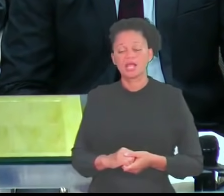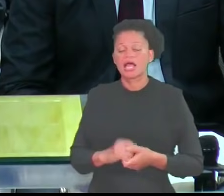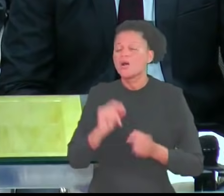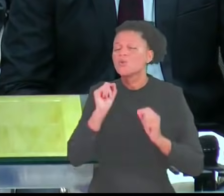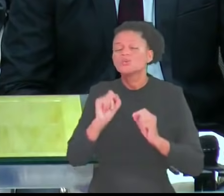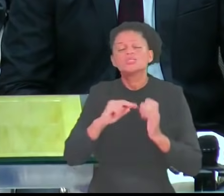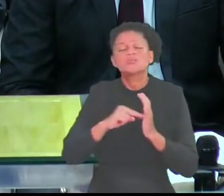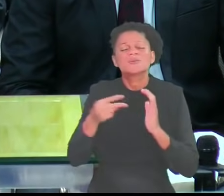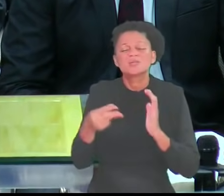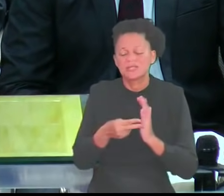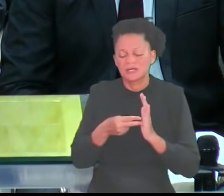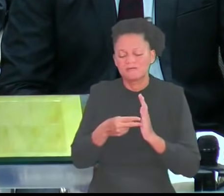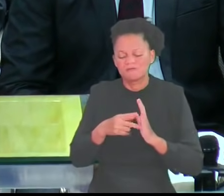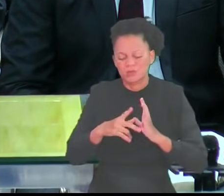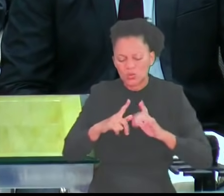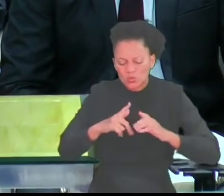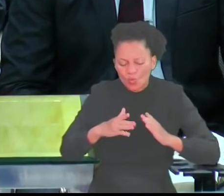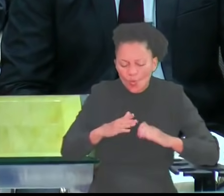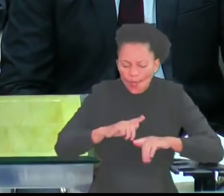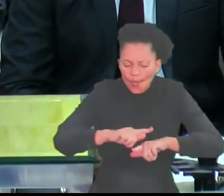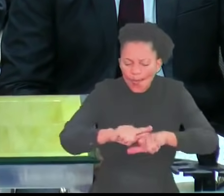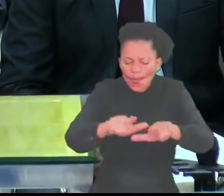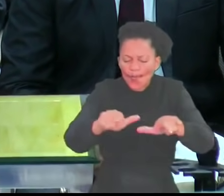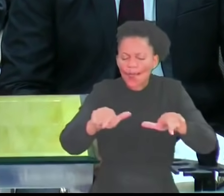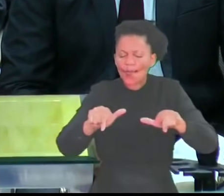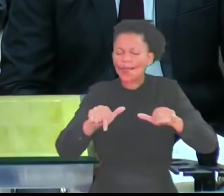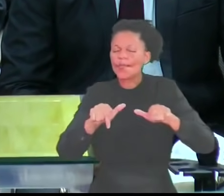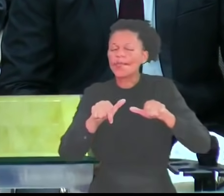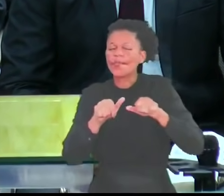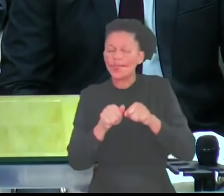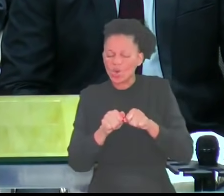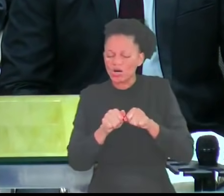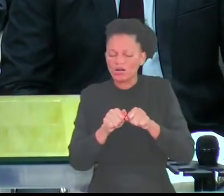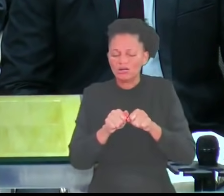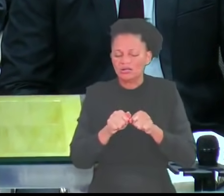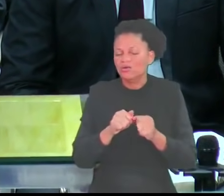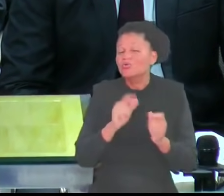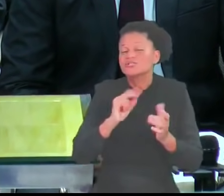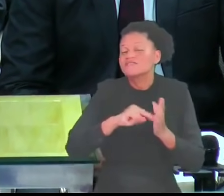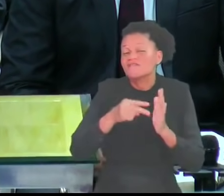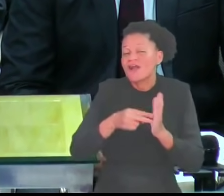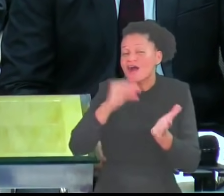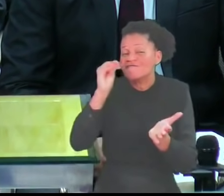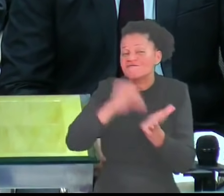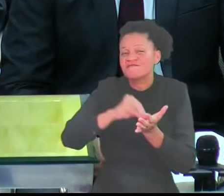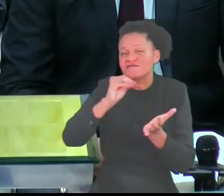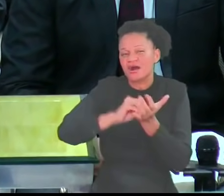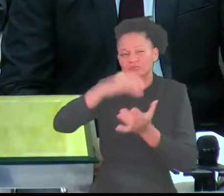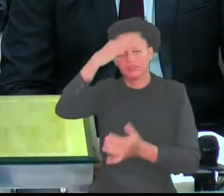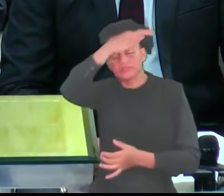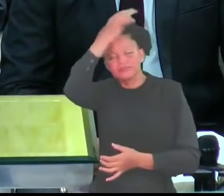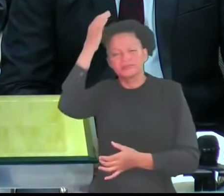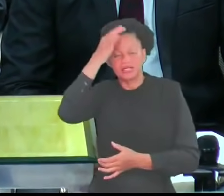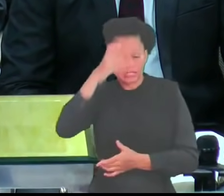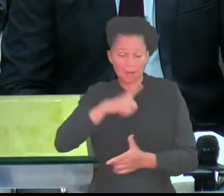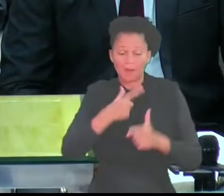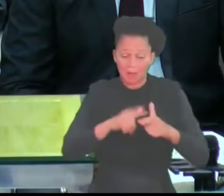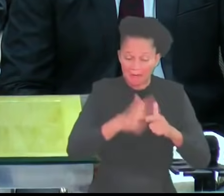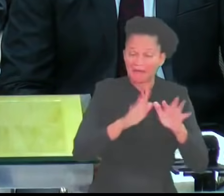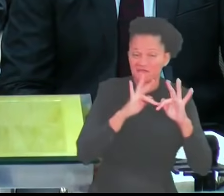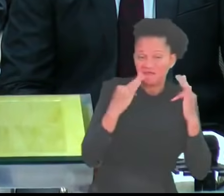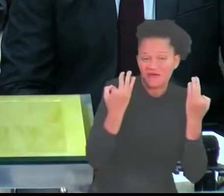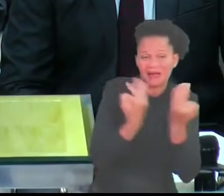deserto espiritual. Tem o deserto das finanças, tem o deserto na família, problemas familiares, tem o deserto